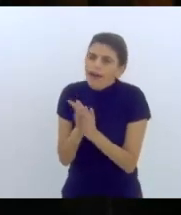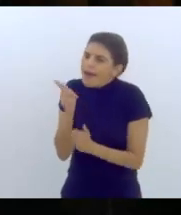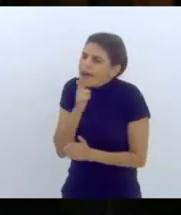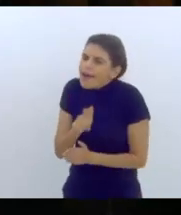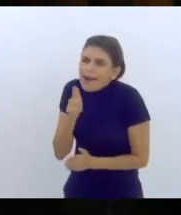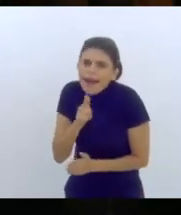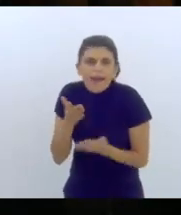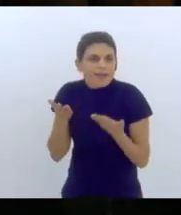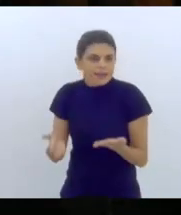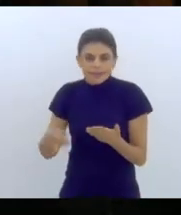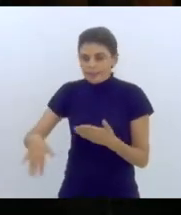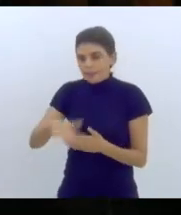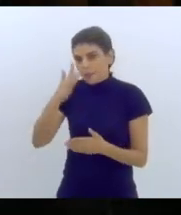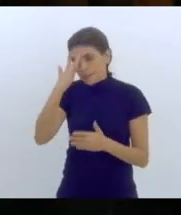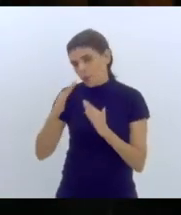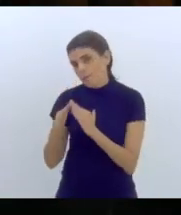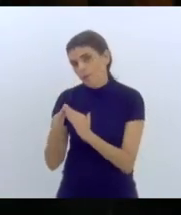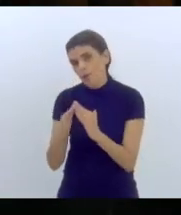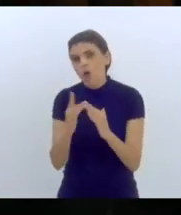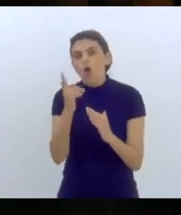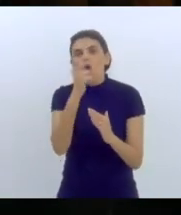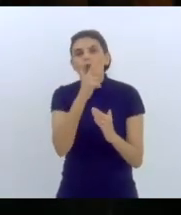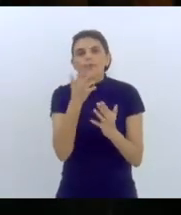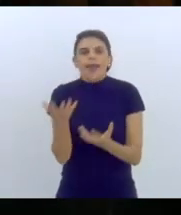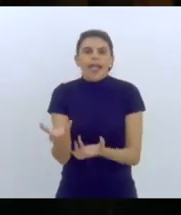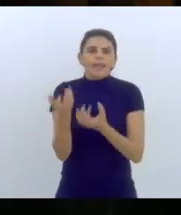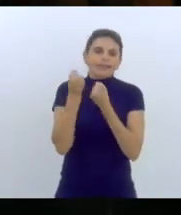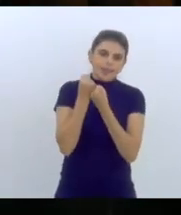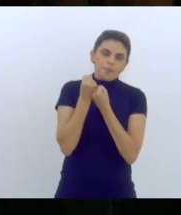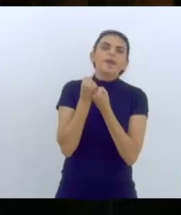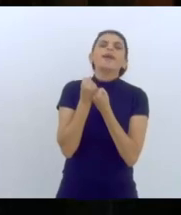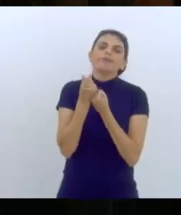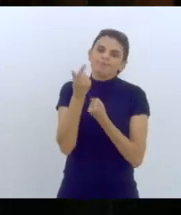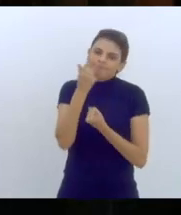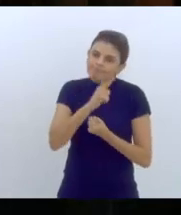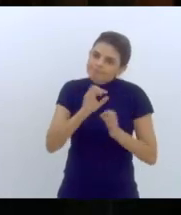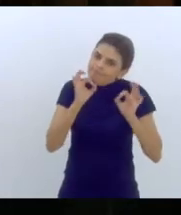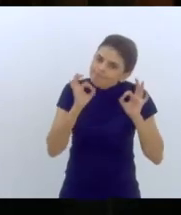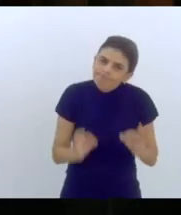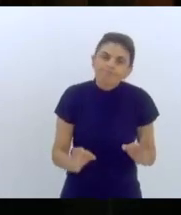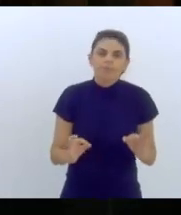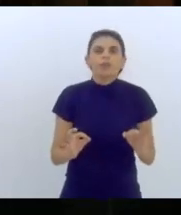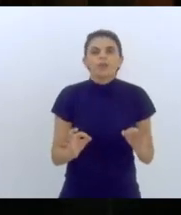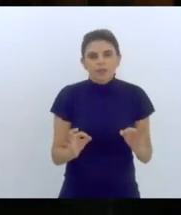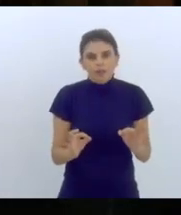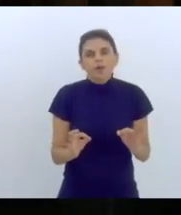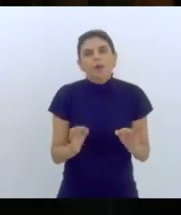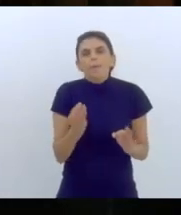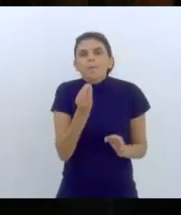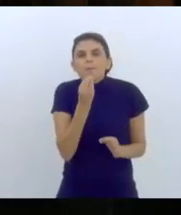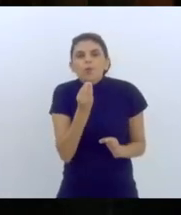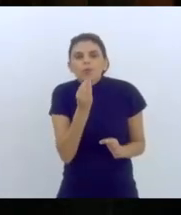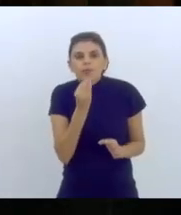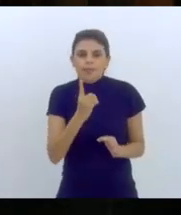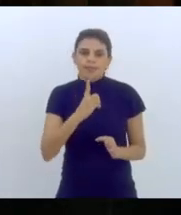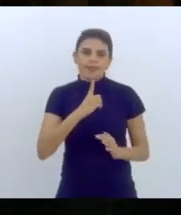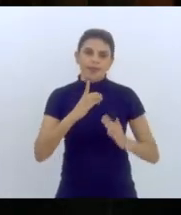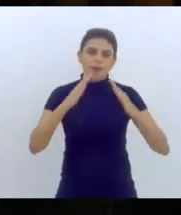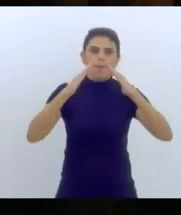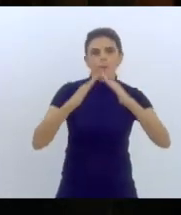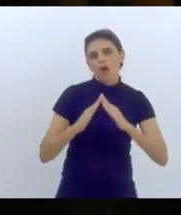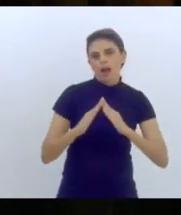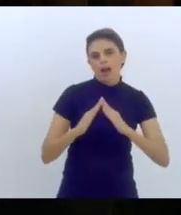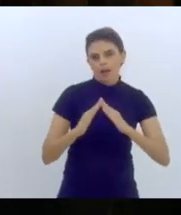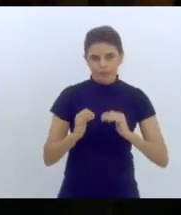essa população que deveria receber, evidentemente, a possibilidade de ter uma